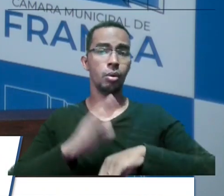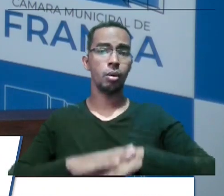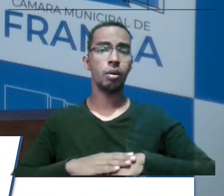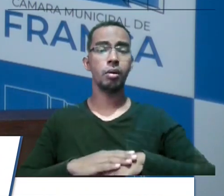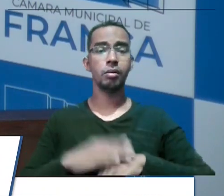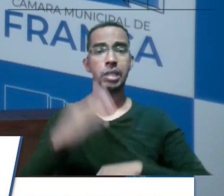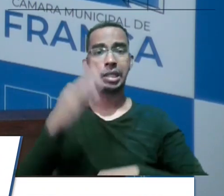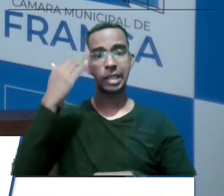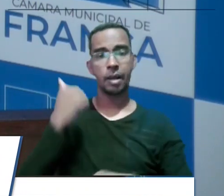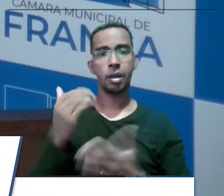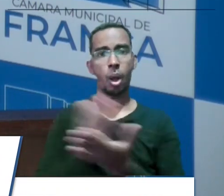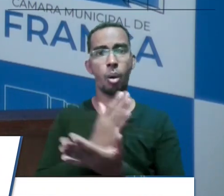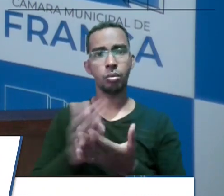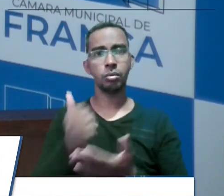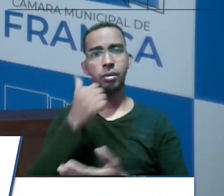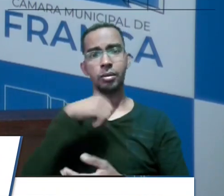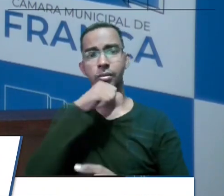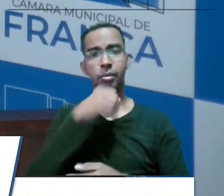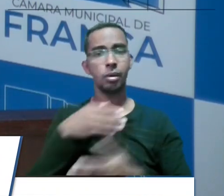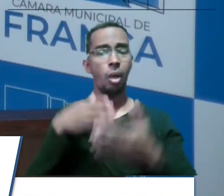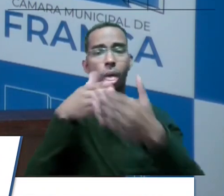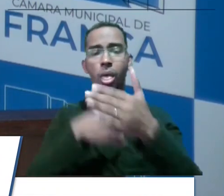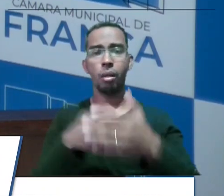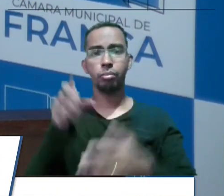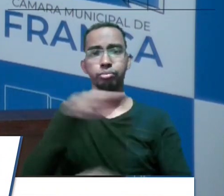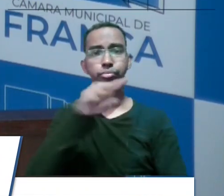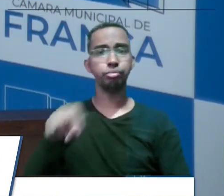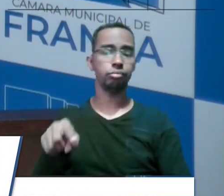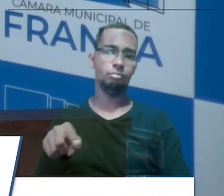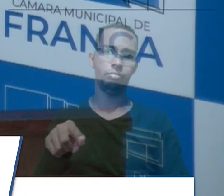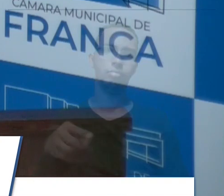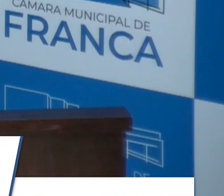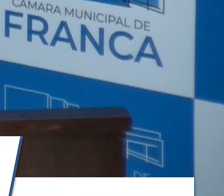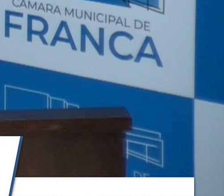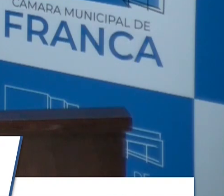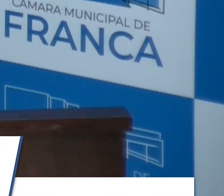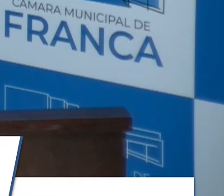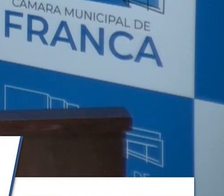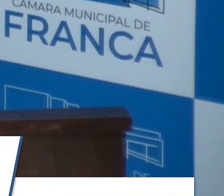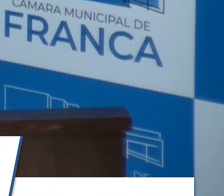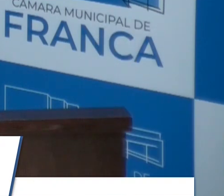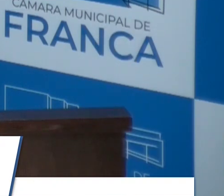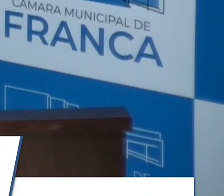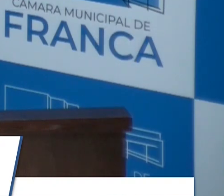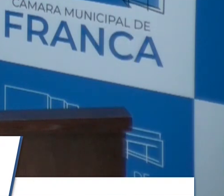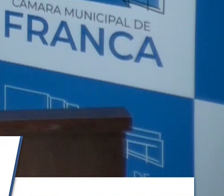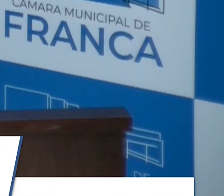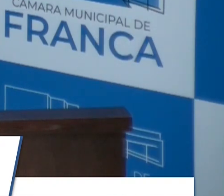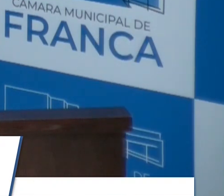mães foram barradas nas homenagens do Dia das Mães.